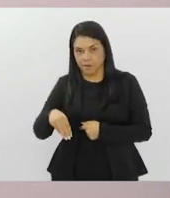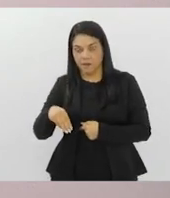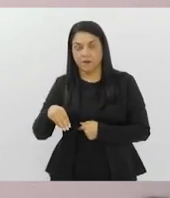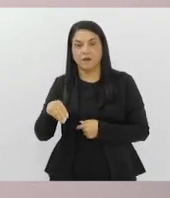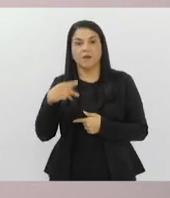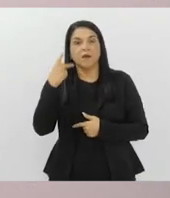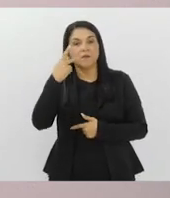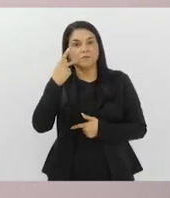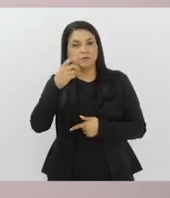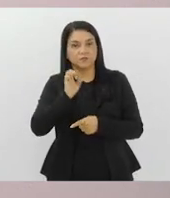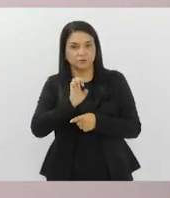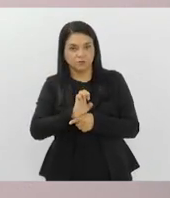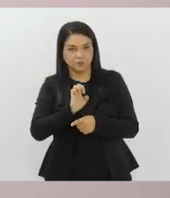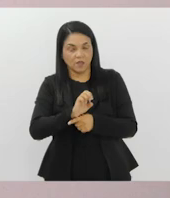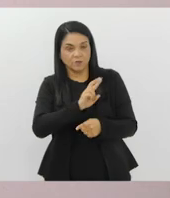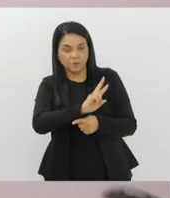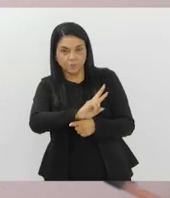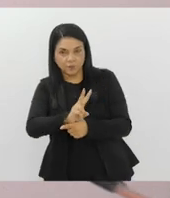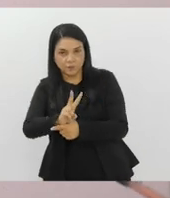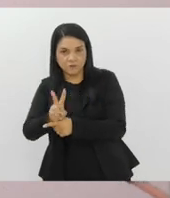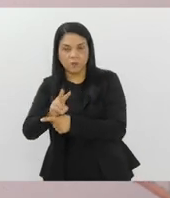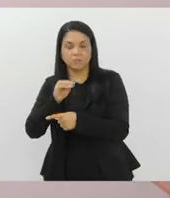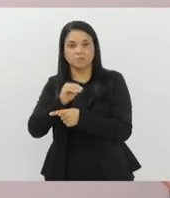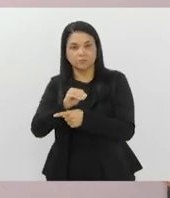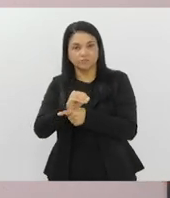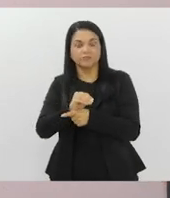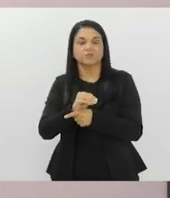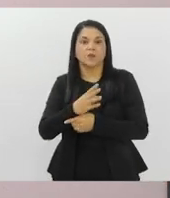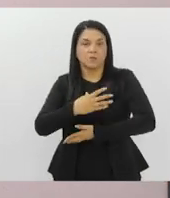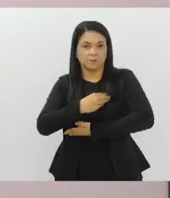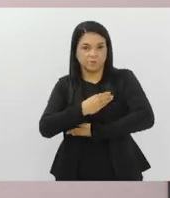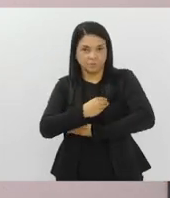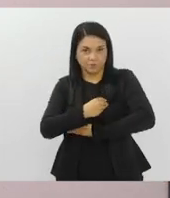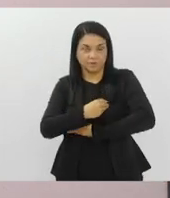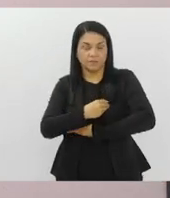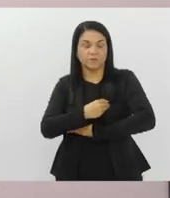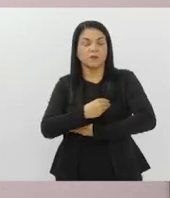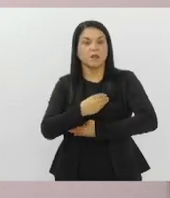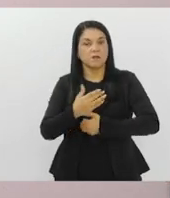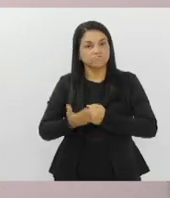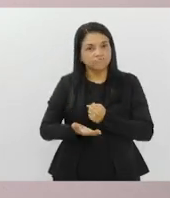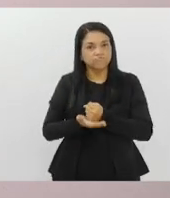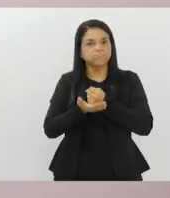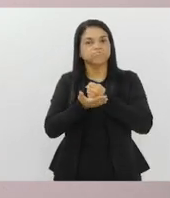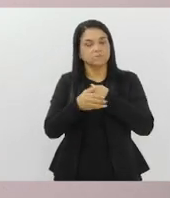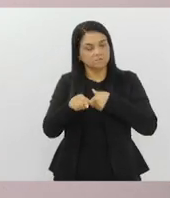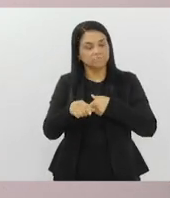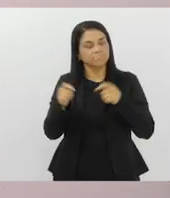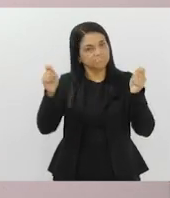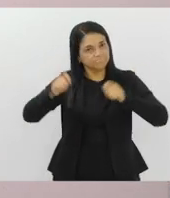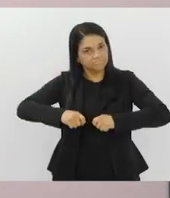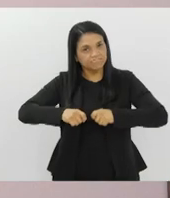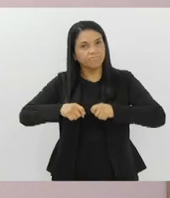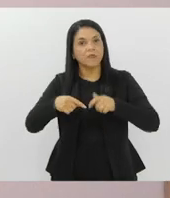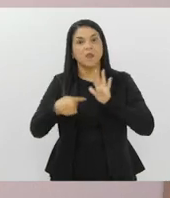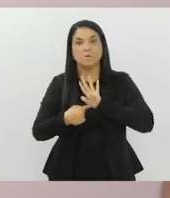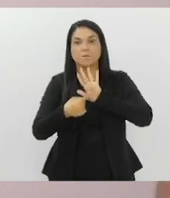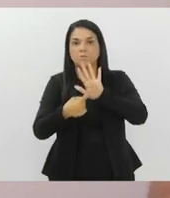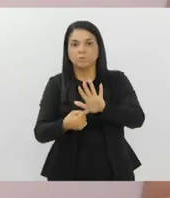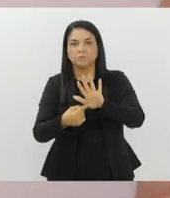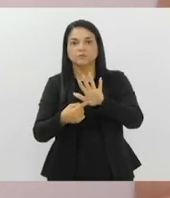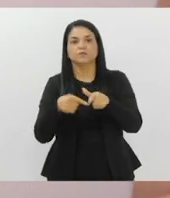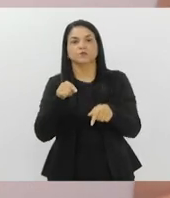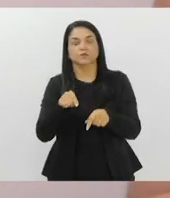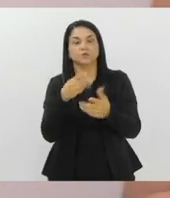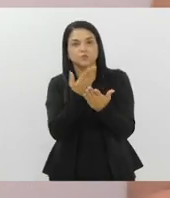do Estado de promoção, proteção e apoio ao aleitamento materno. Ela é sustentável e eficaz, e ela demonstrou em um estudo